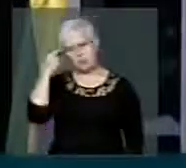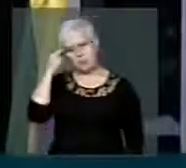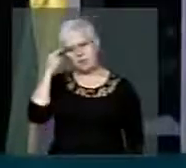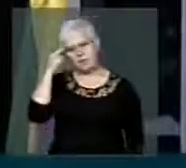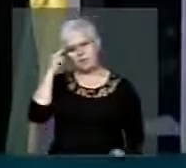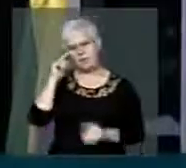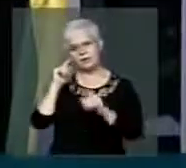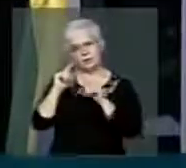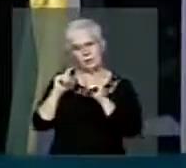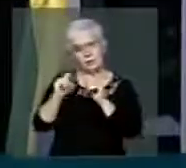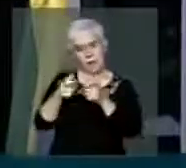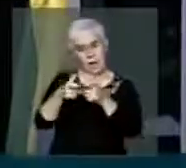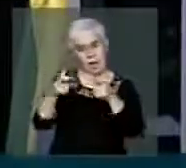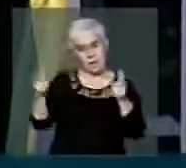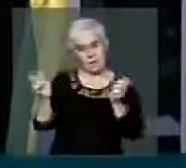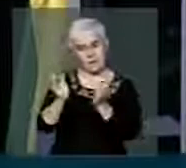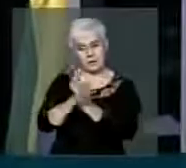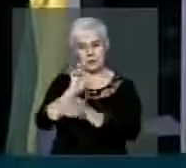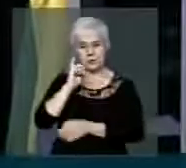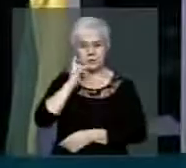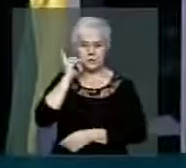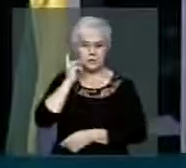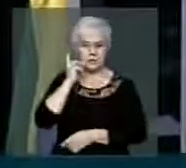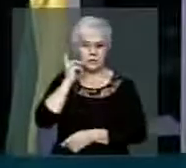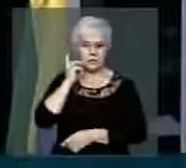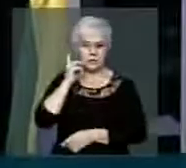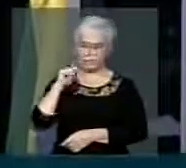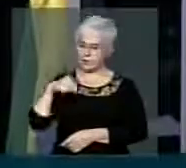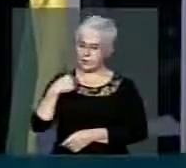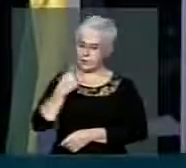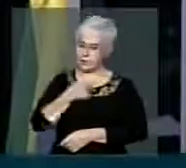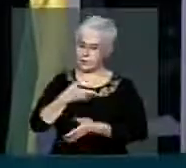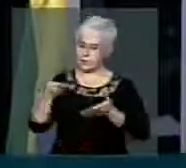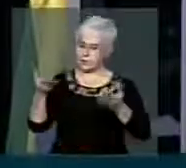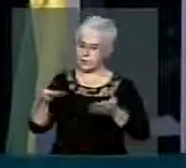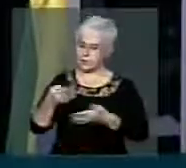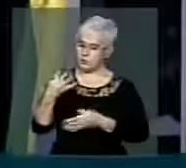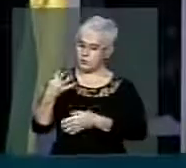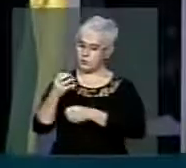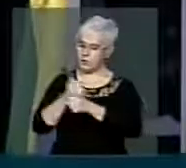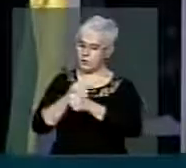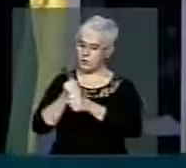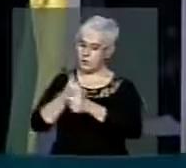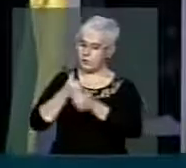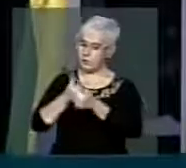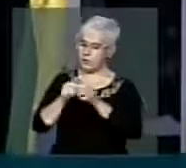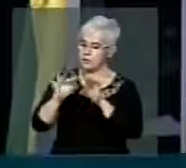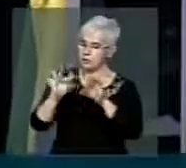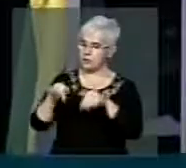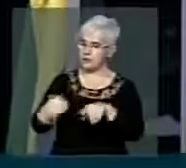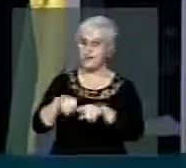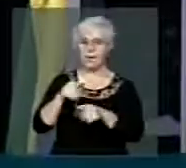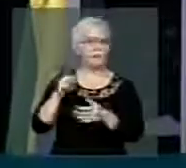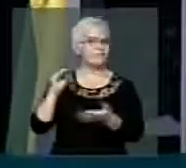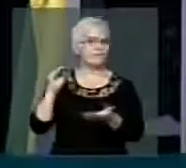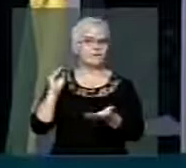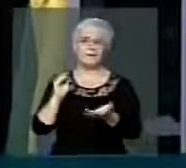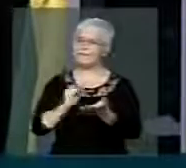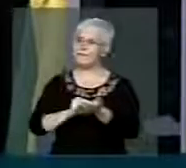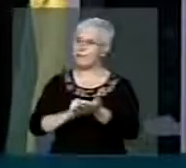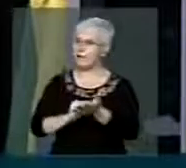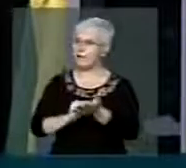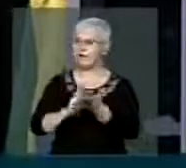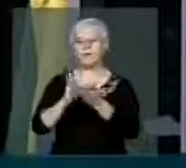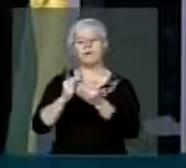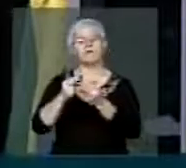dos parlamentares, estamos saindo daqui desses 4 anos ainda com dívidas enormes com a